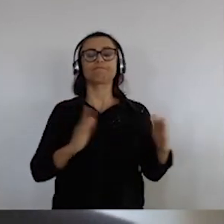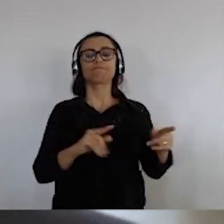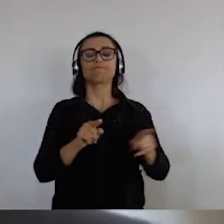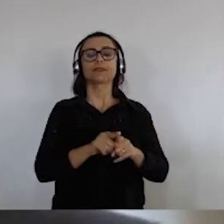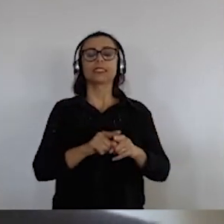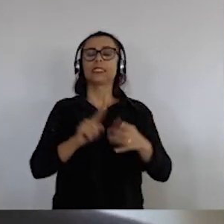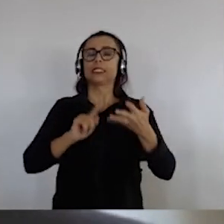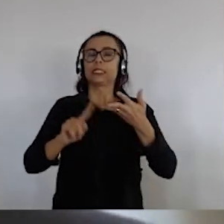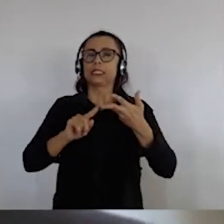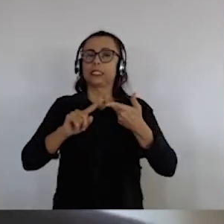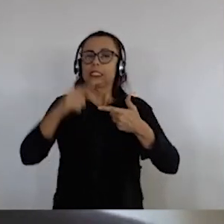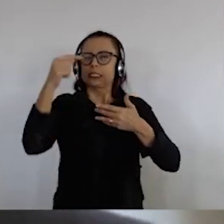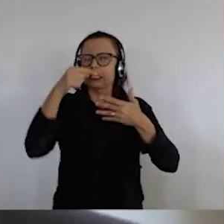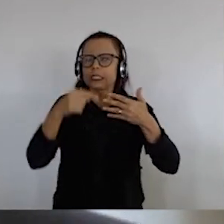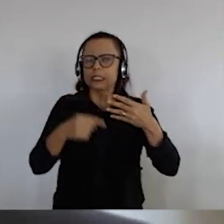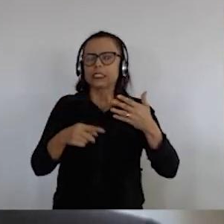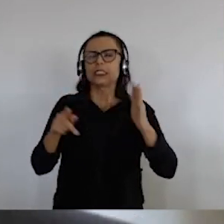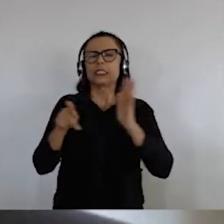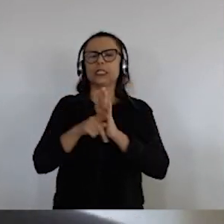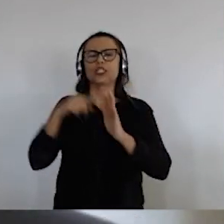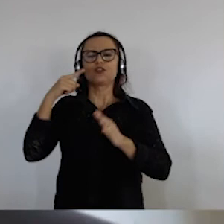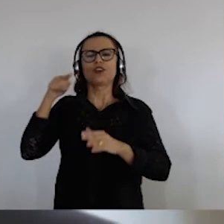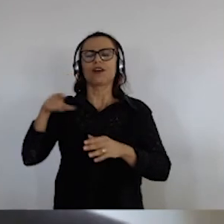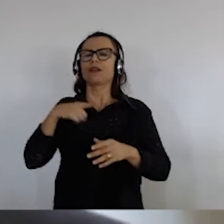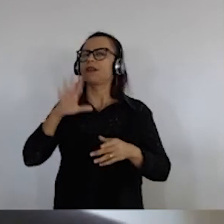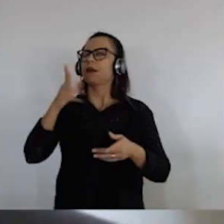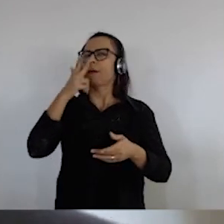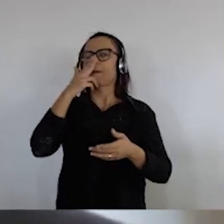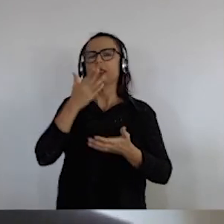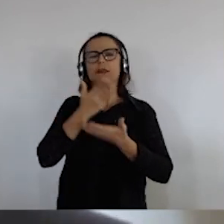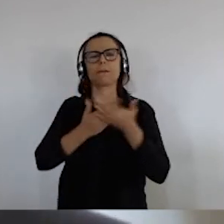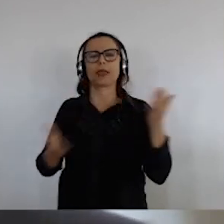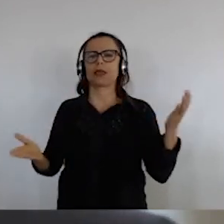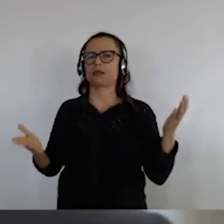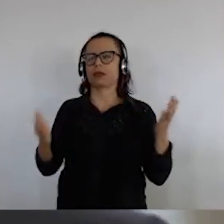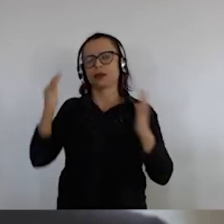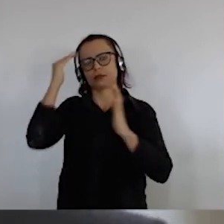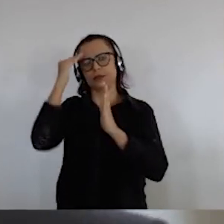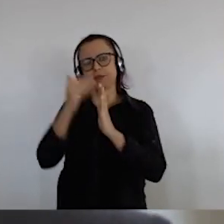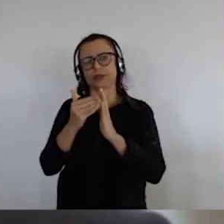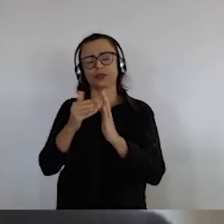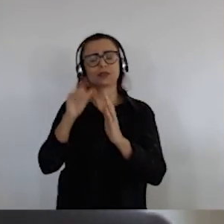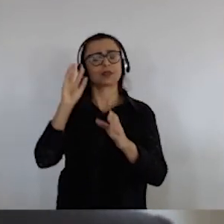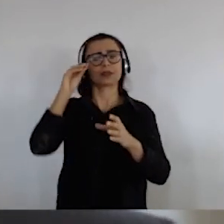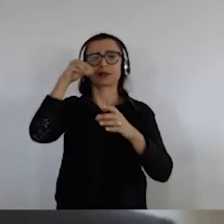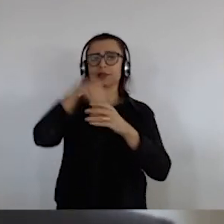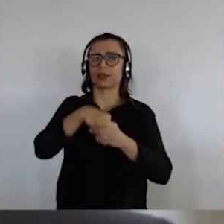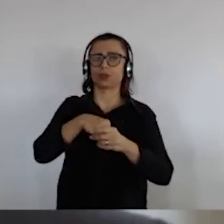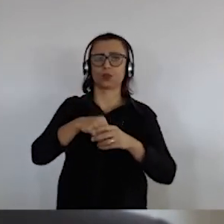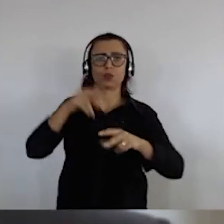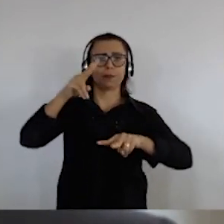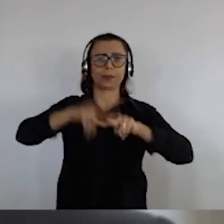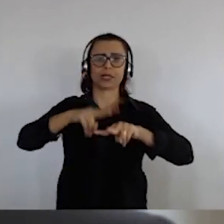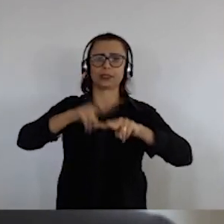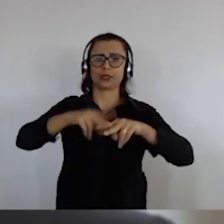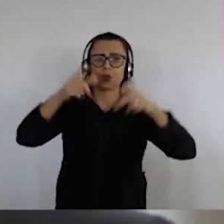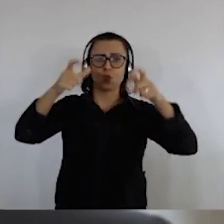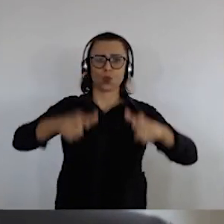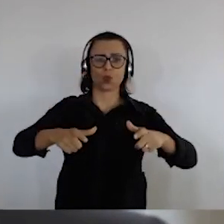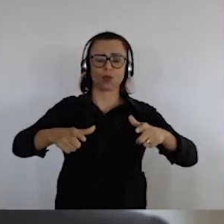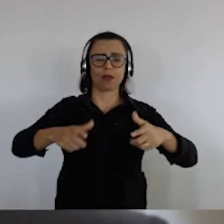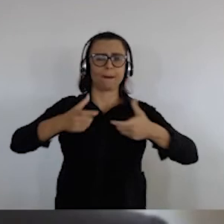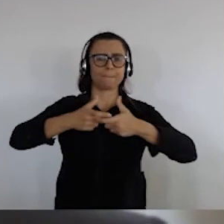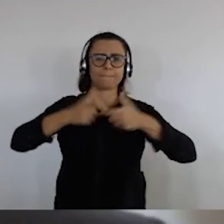vêm sendo insistentemente violadas, presidente Alexandre Auguzuco, nos presídios. É quase regra geral